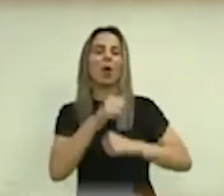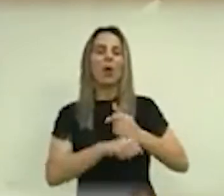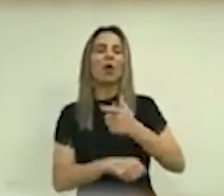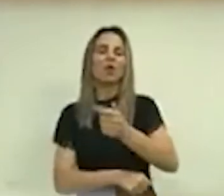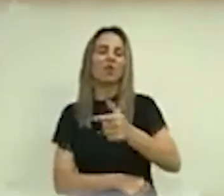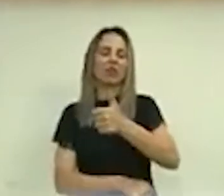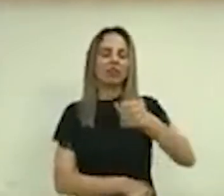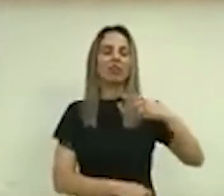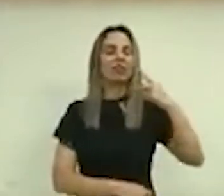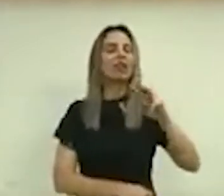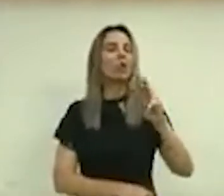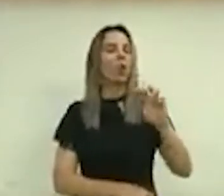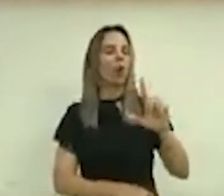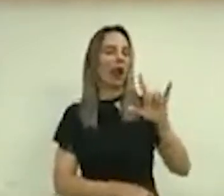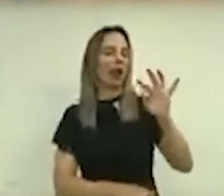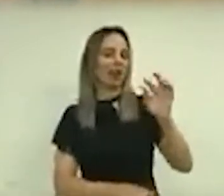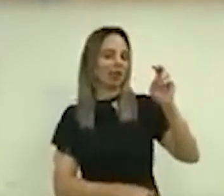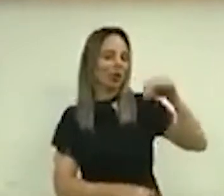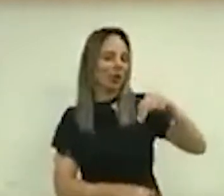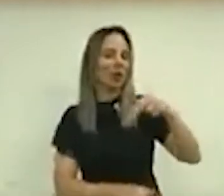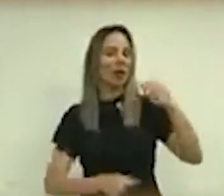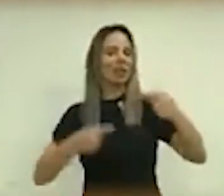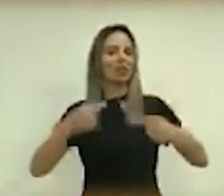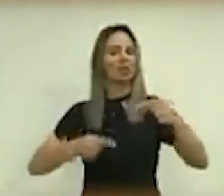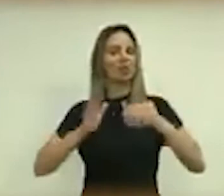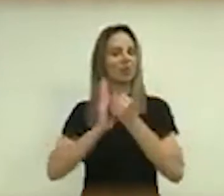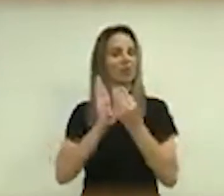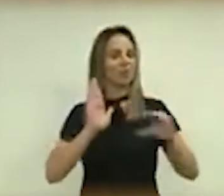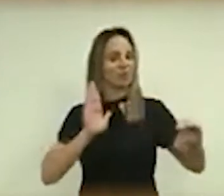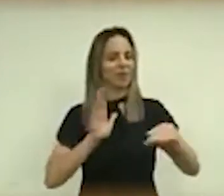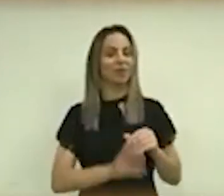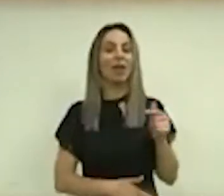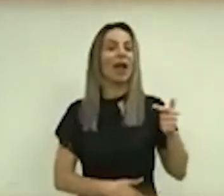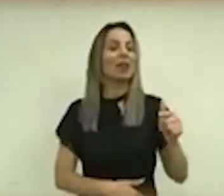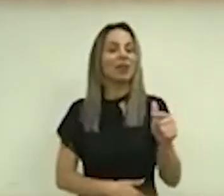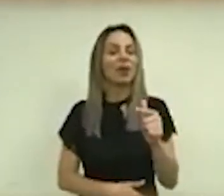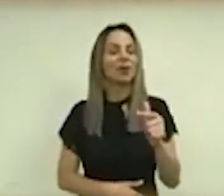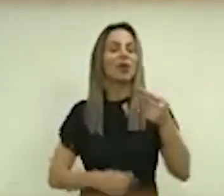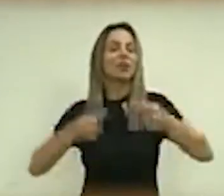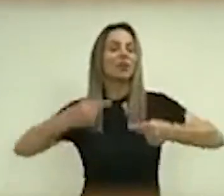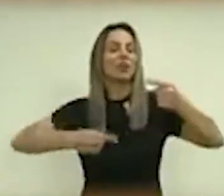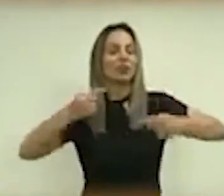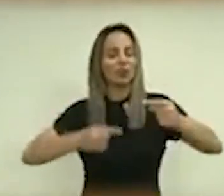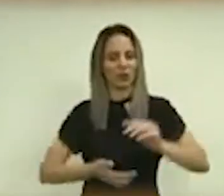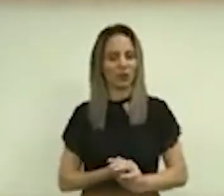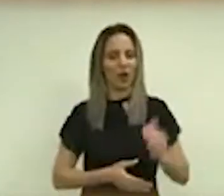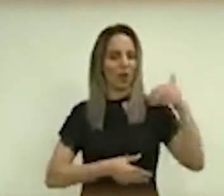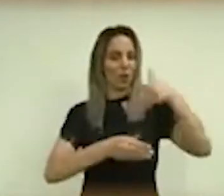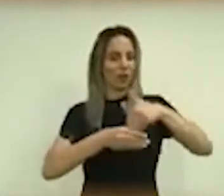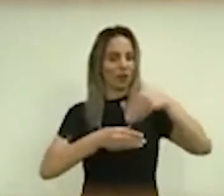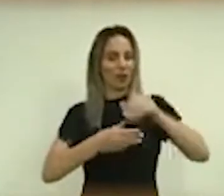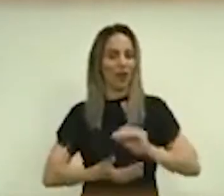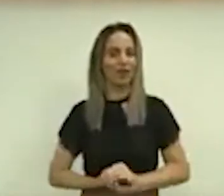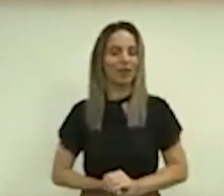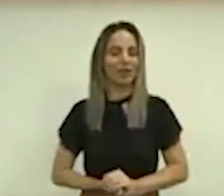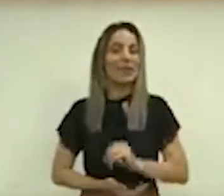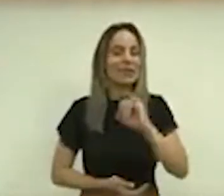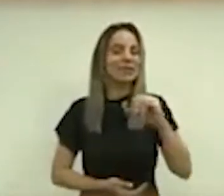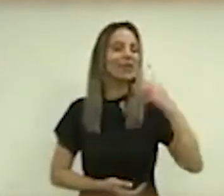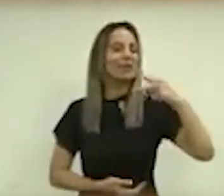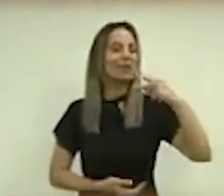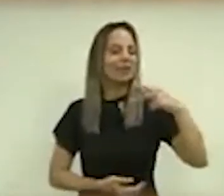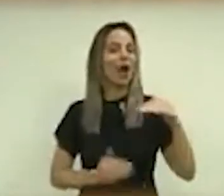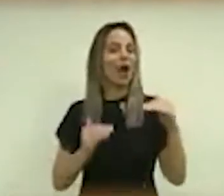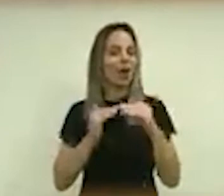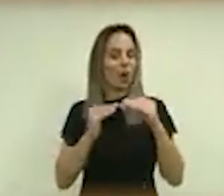Silva, vereador. Em discussão, requerimento do novo vereador. Não havendo quem queira discutir, em votação. Se os vereadores estiverem